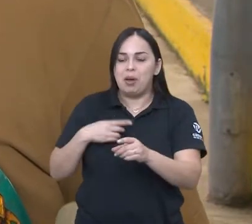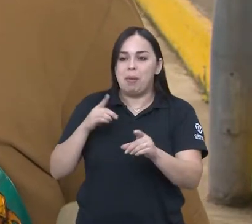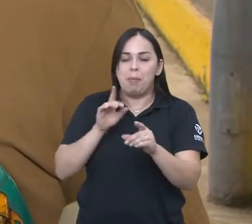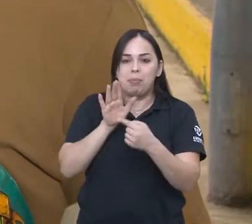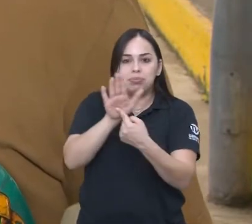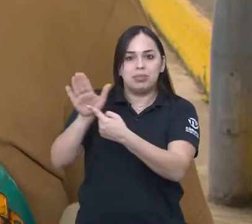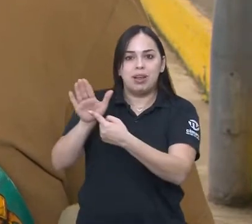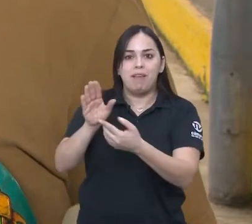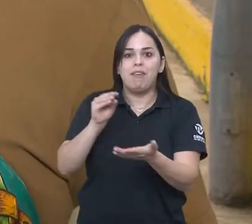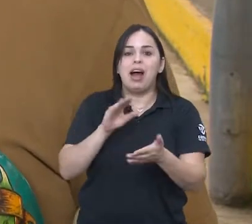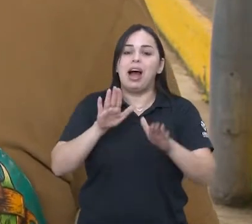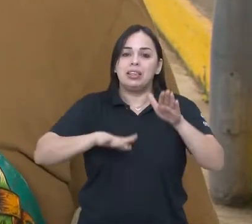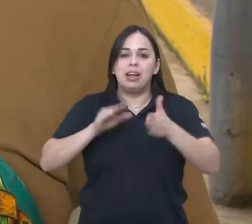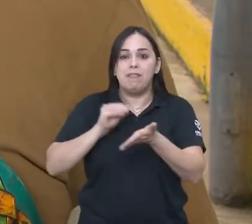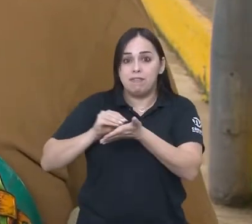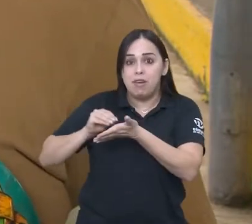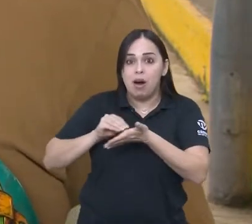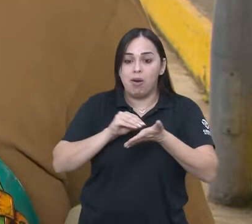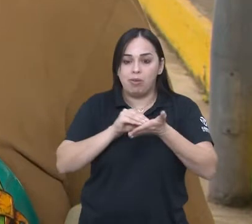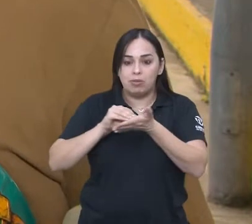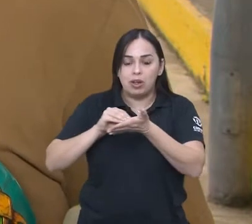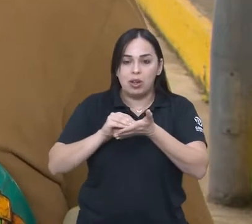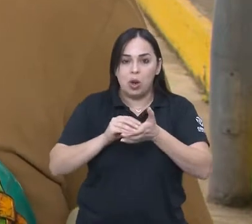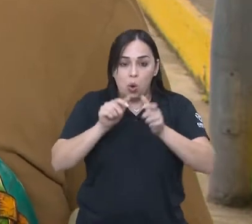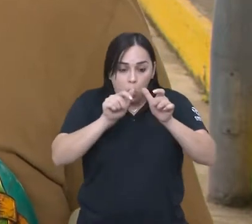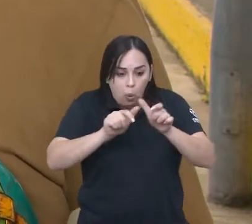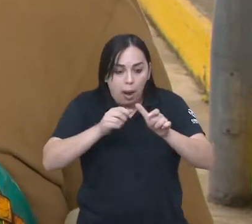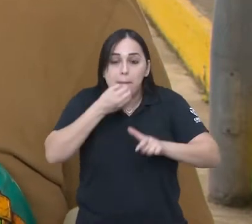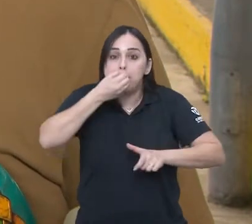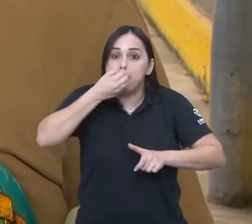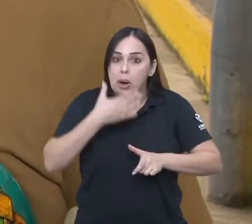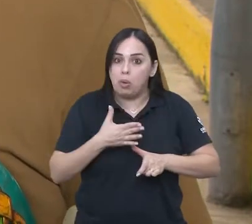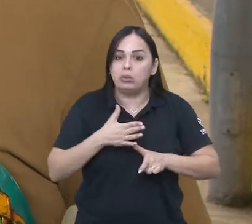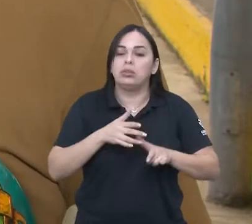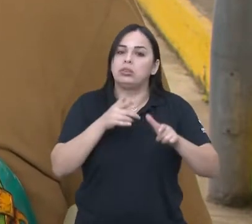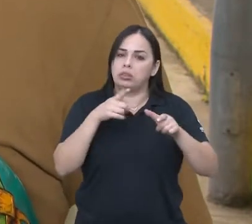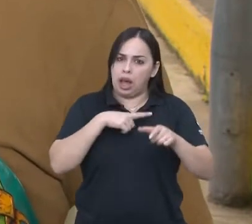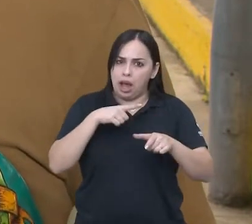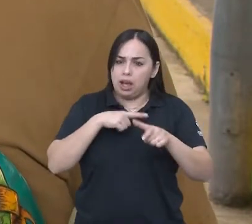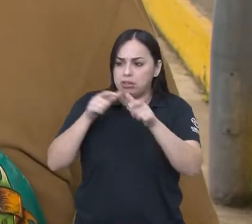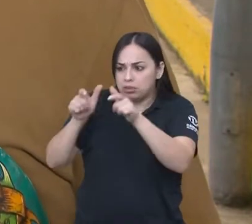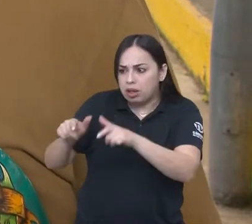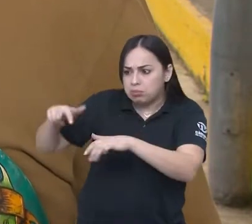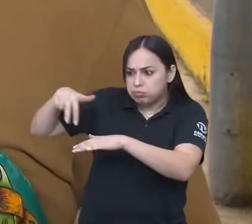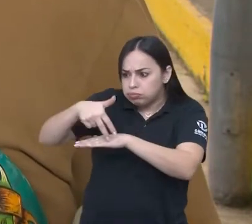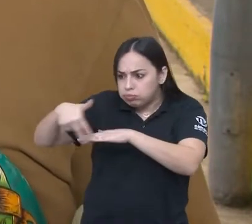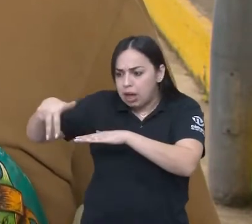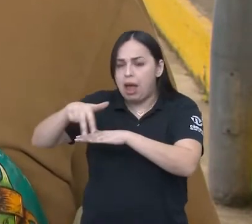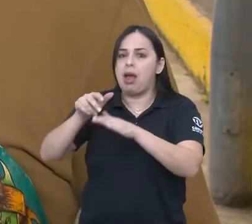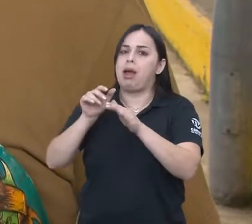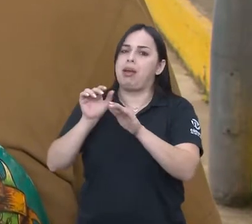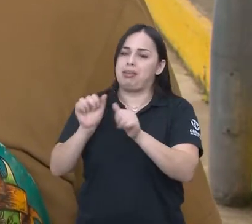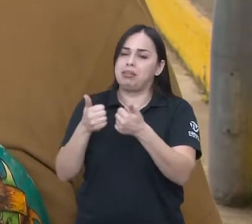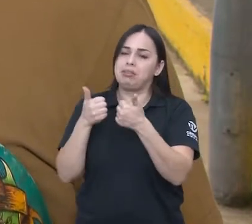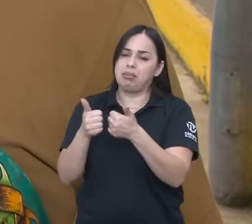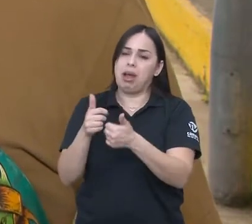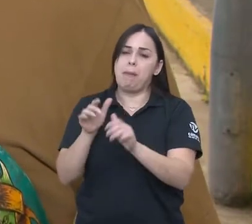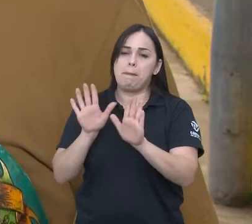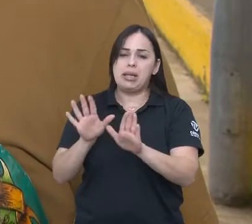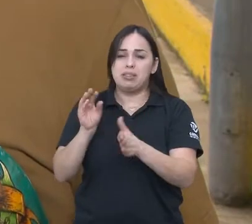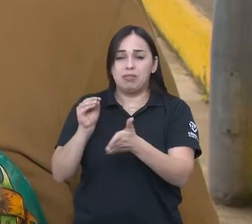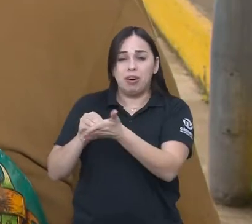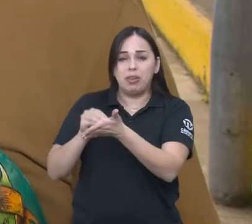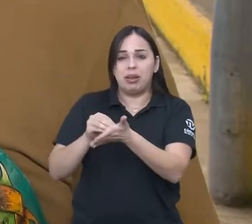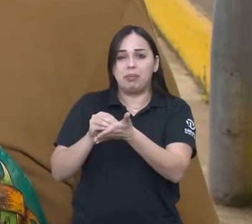surgindo, novos skatistas, novas pistas, né, que é o que falta aqui principalmente para São José dos Campos, boas pistas, porque há várias pistas,